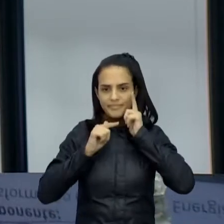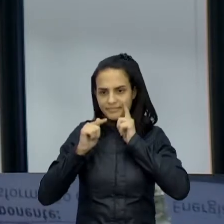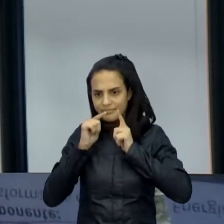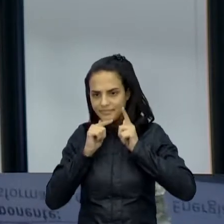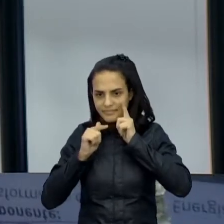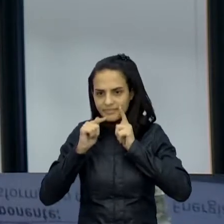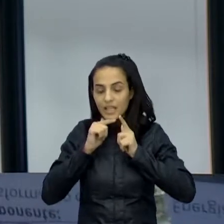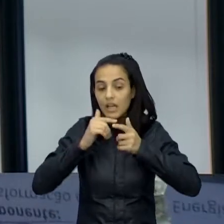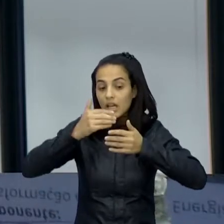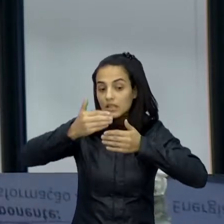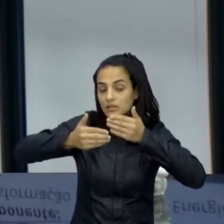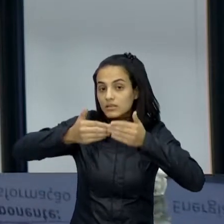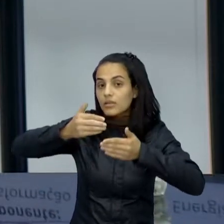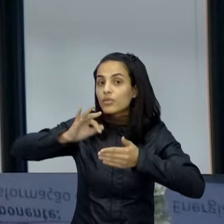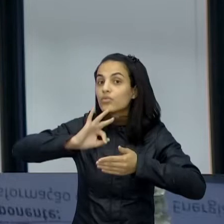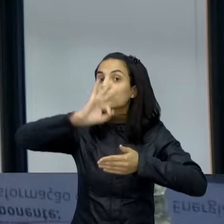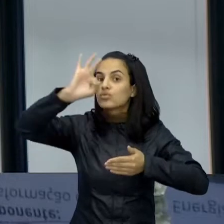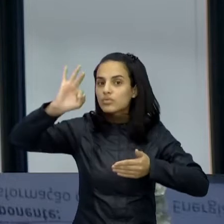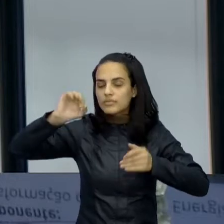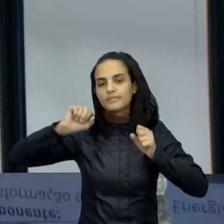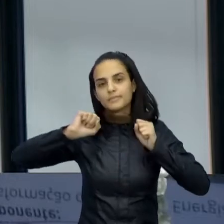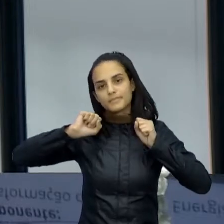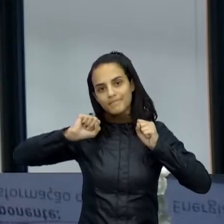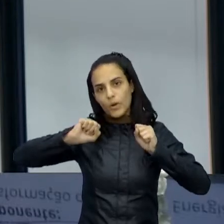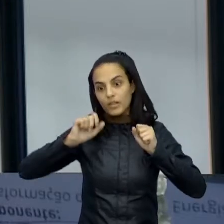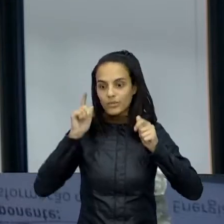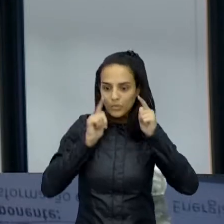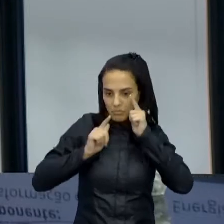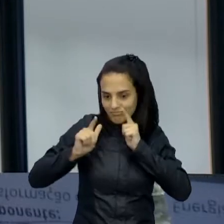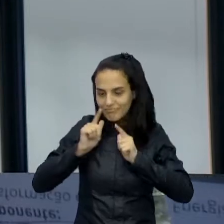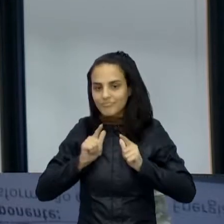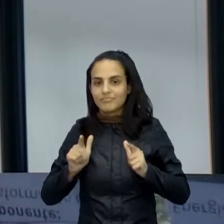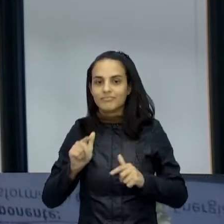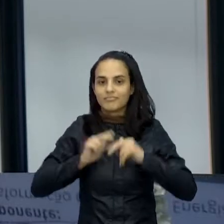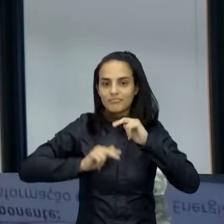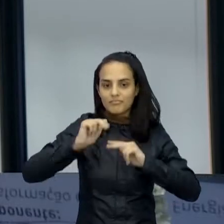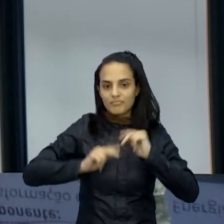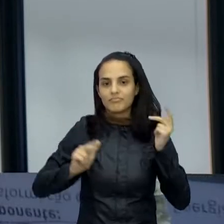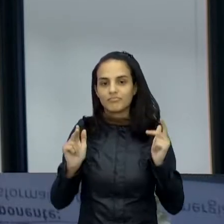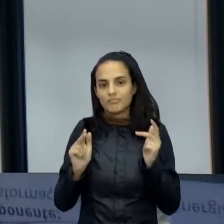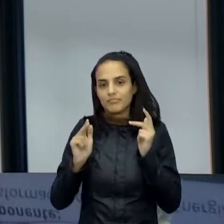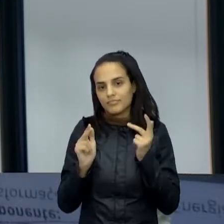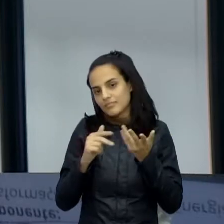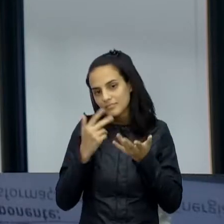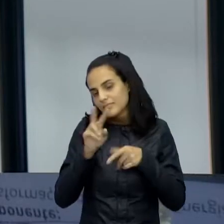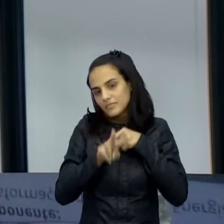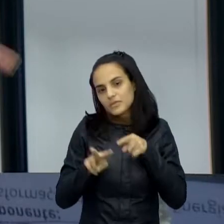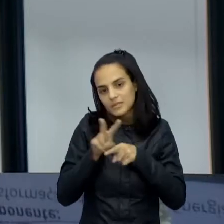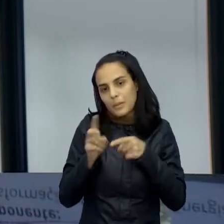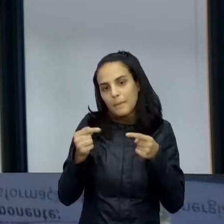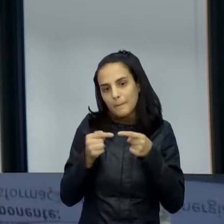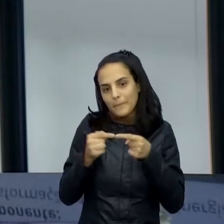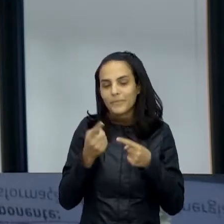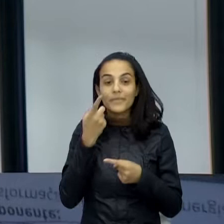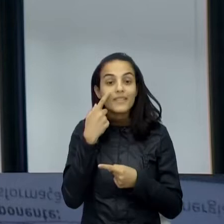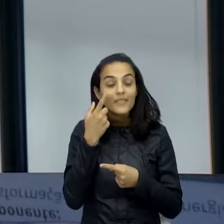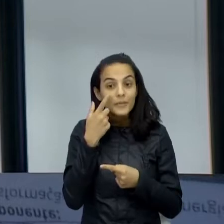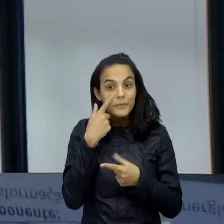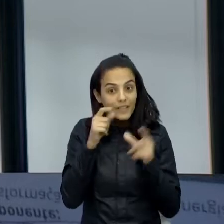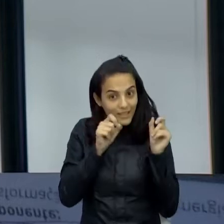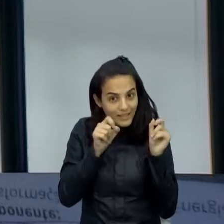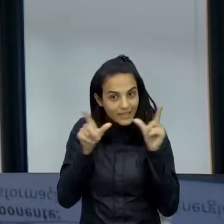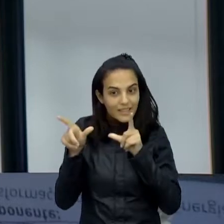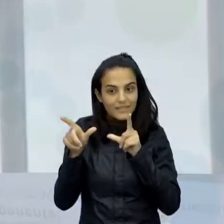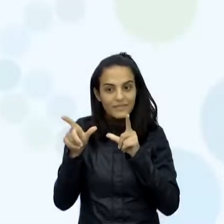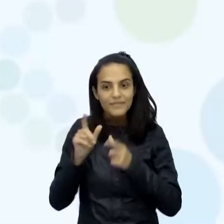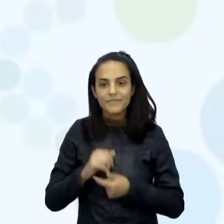as gerações futuras possam fazer usufruto também dos recursos naturais. Isso é ser sustentável. Tá certo? Vamos olhar aí para a nossa telinha, nossa